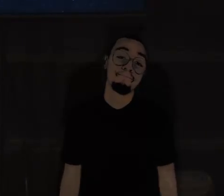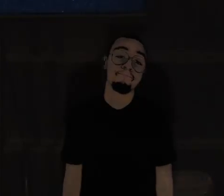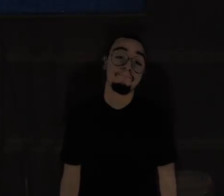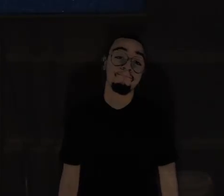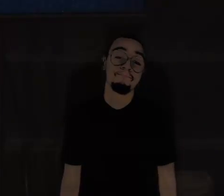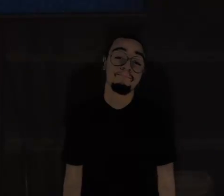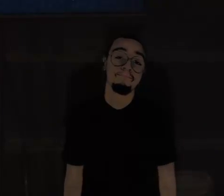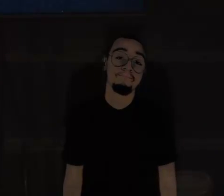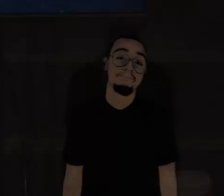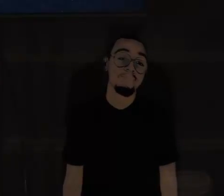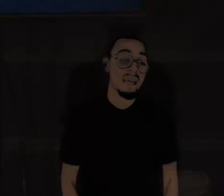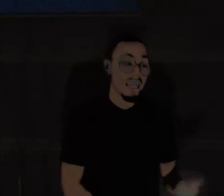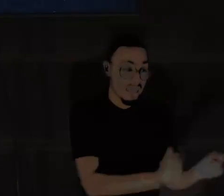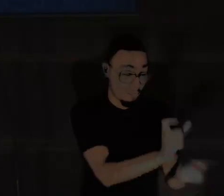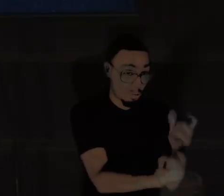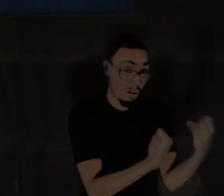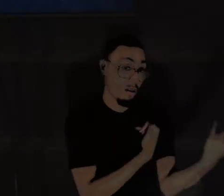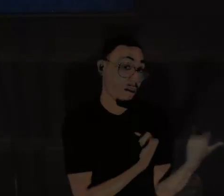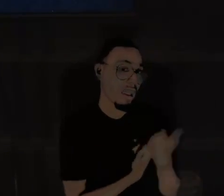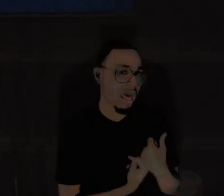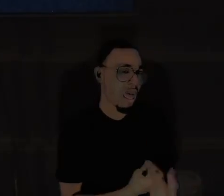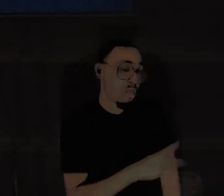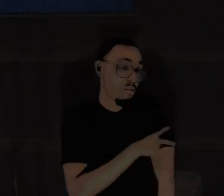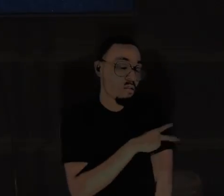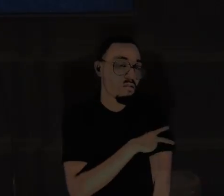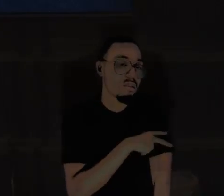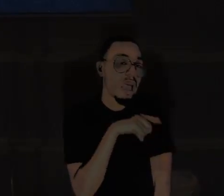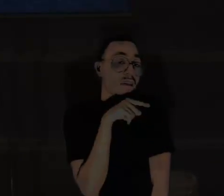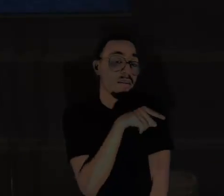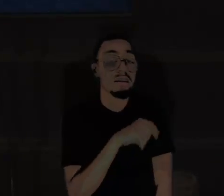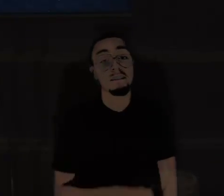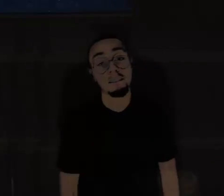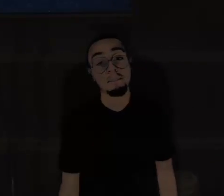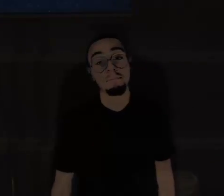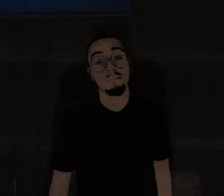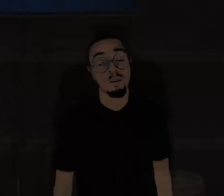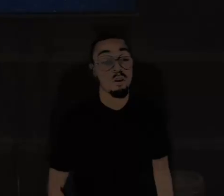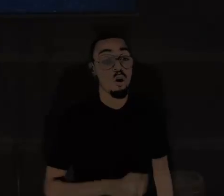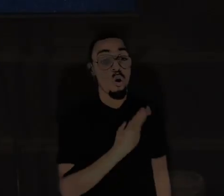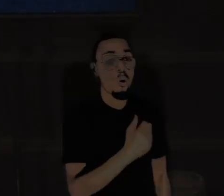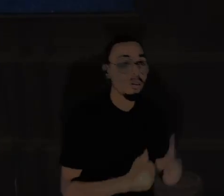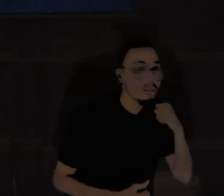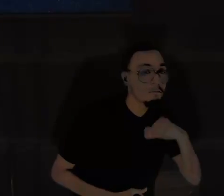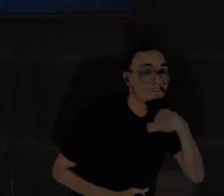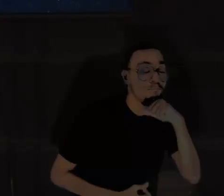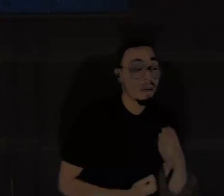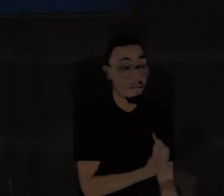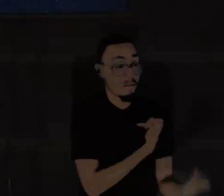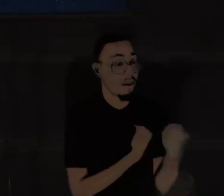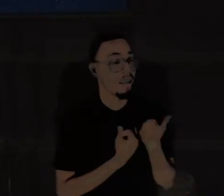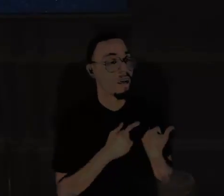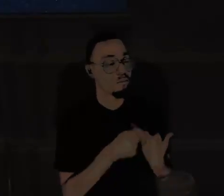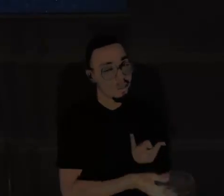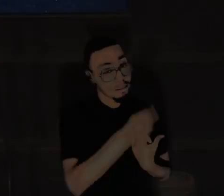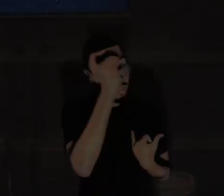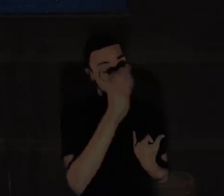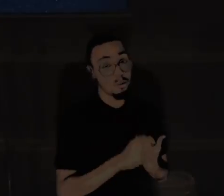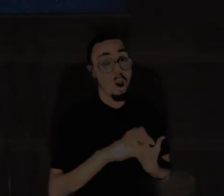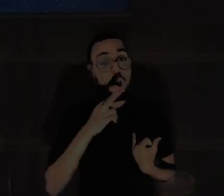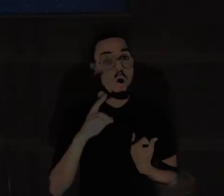teus adversários? Do teu patrão? Qual é a aliança que você tem? Qual é a